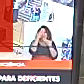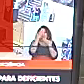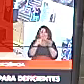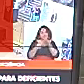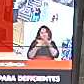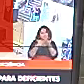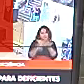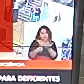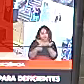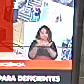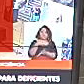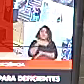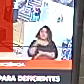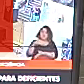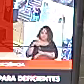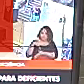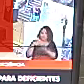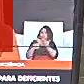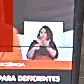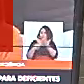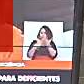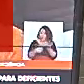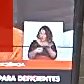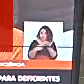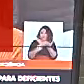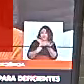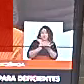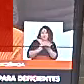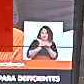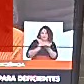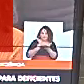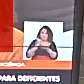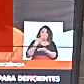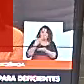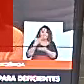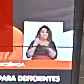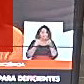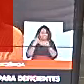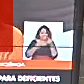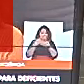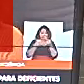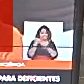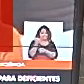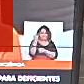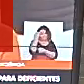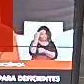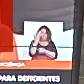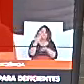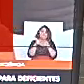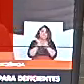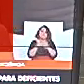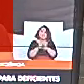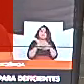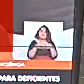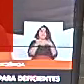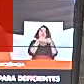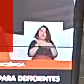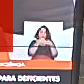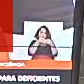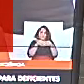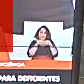Ministério Público para estarmos aqui nessa data, para uma discussão tão importante. Gostaria de cumprimentar a mesa nas pessoas dos